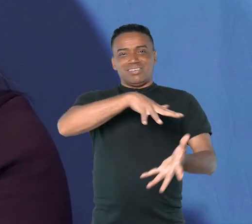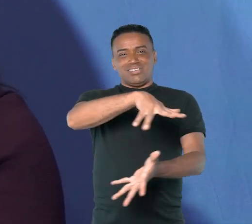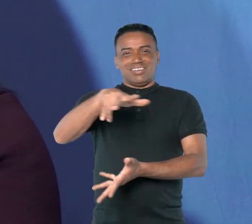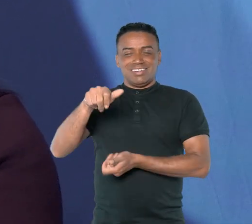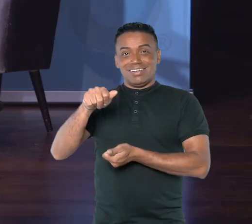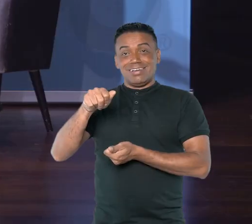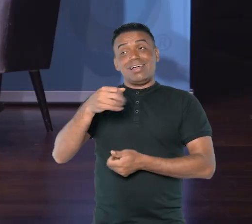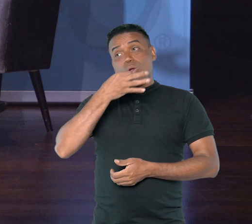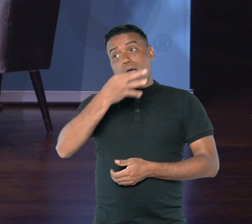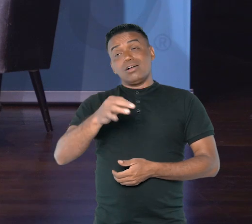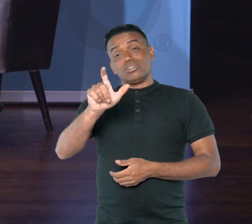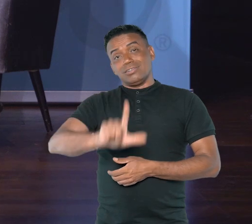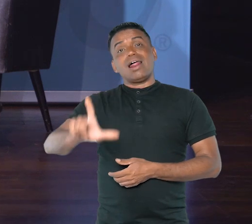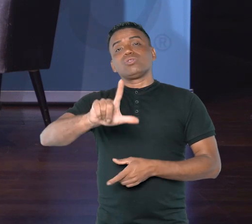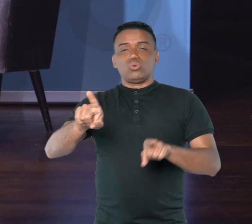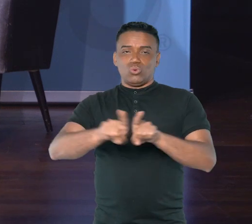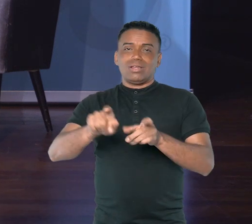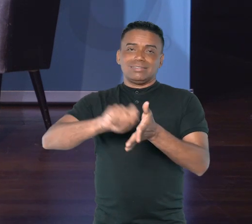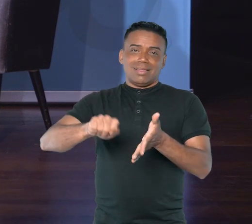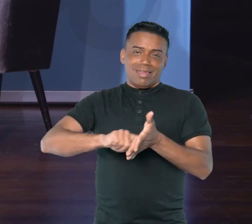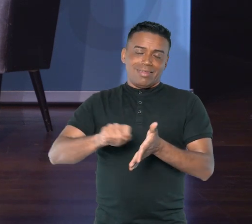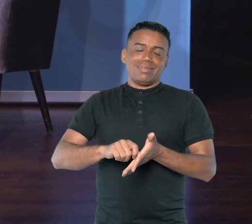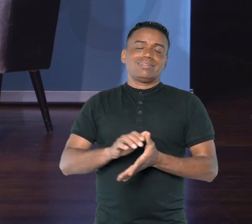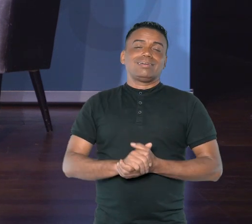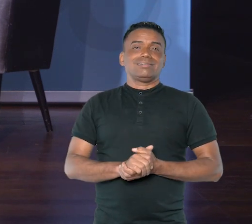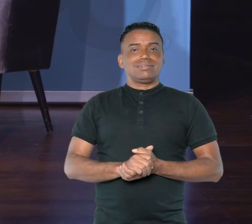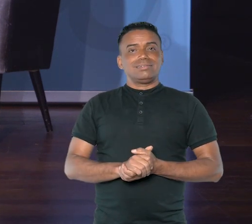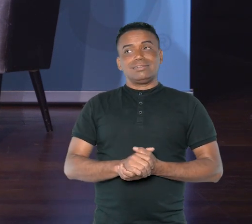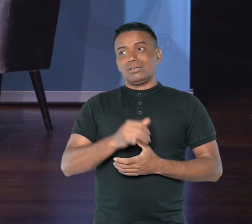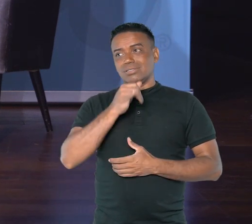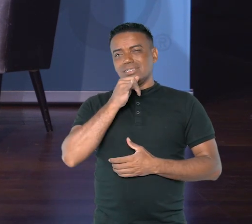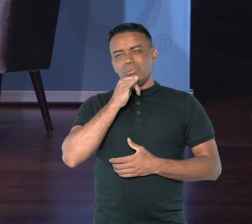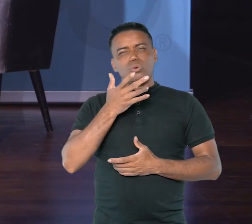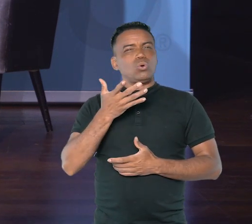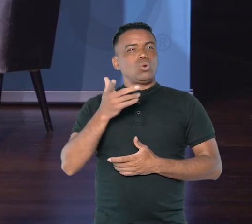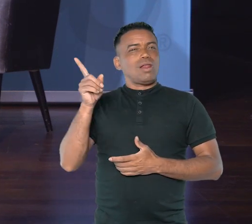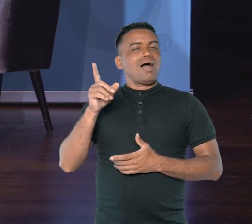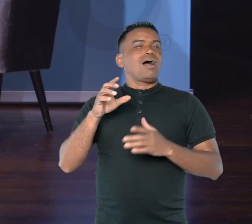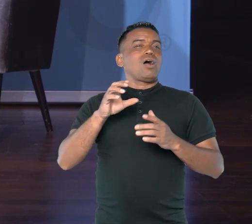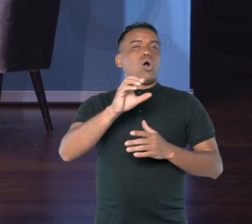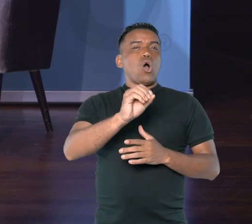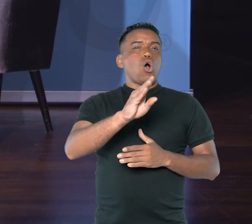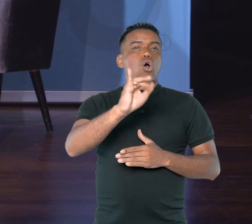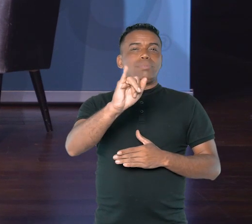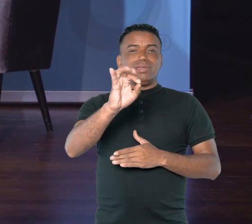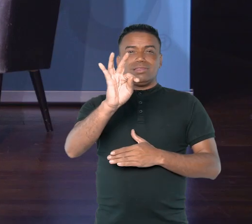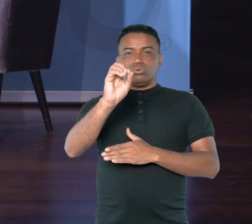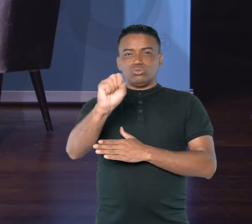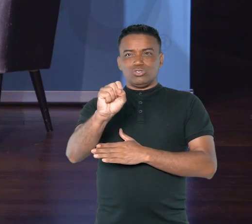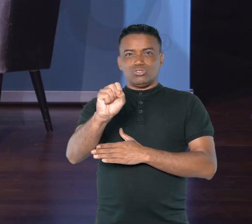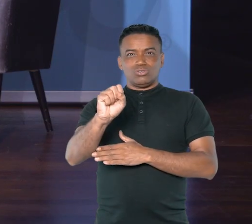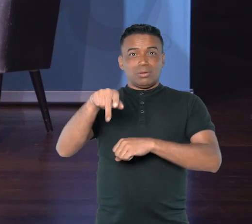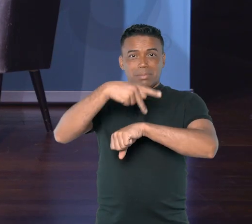que a literatura é isso, né? Eu estava em Óbidos, onde eu lancei o livro em Portugal, num festival de literatura de viagem. Foi muito